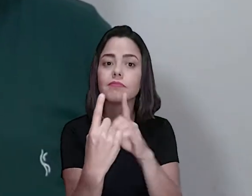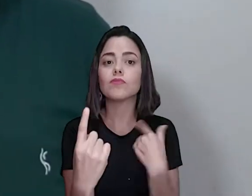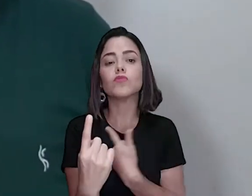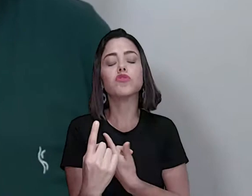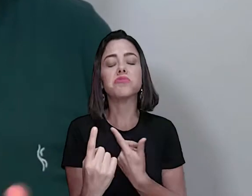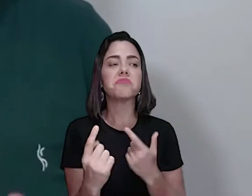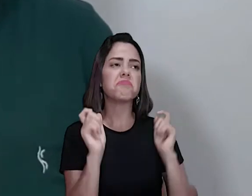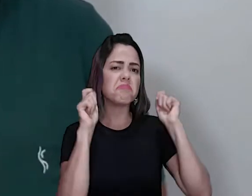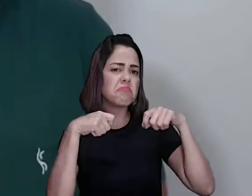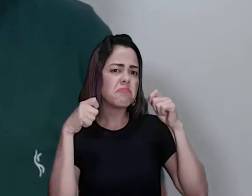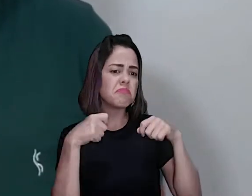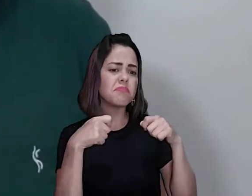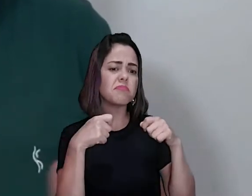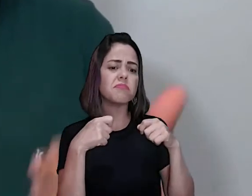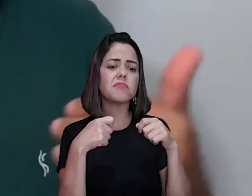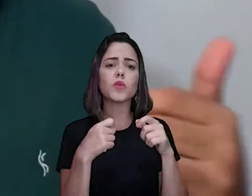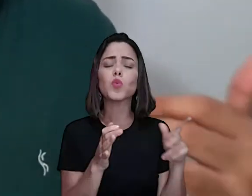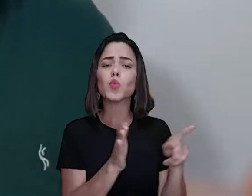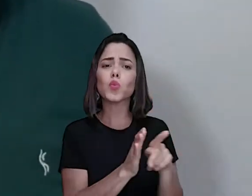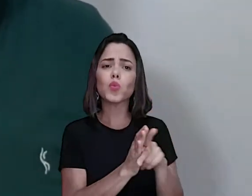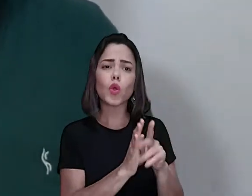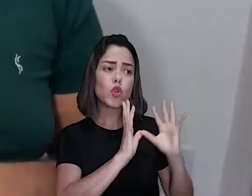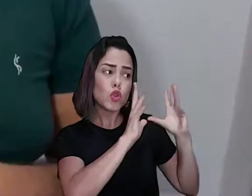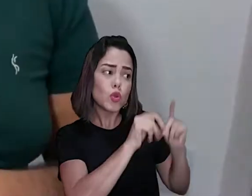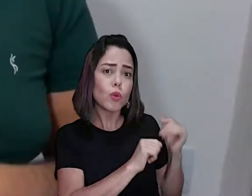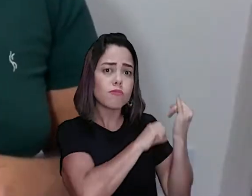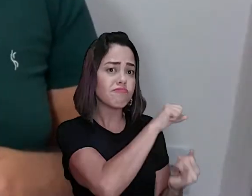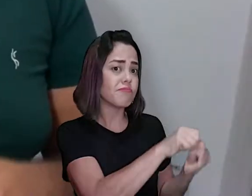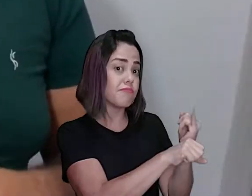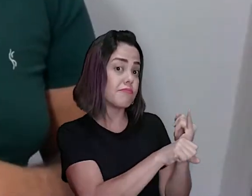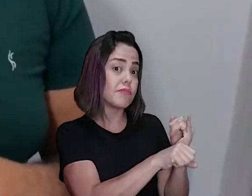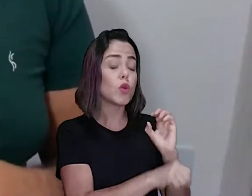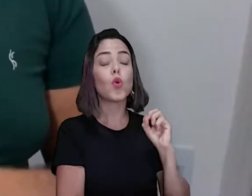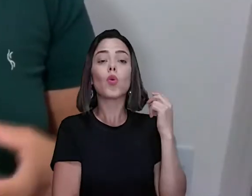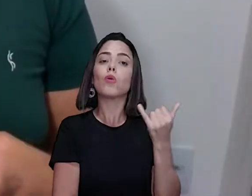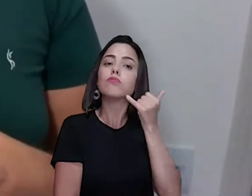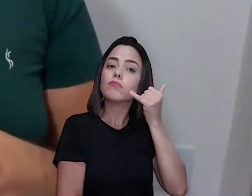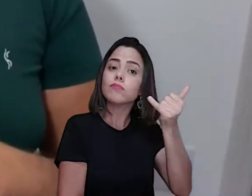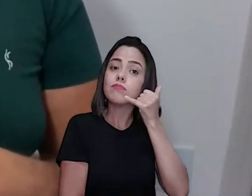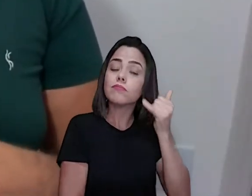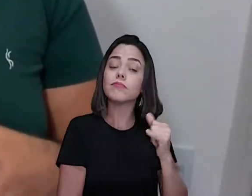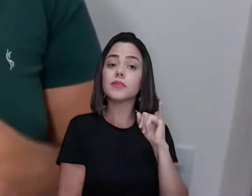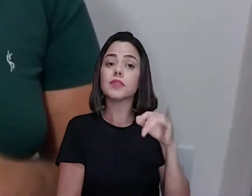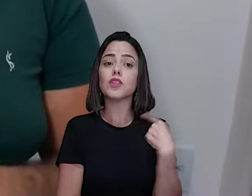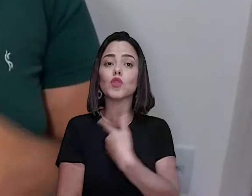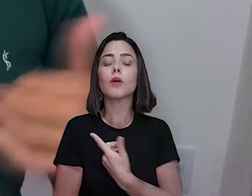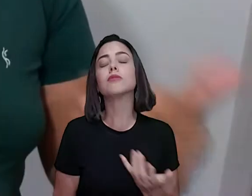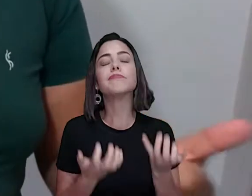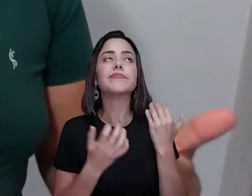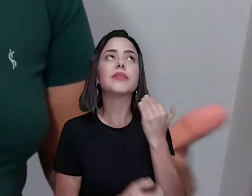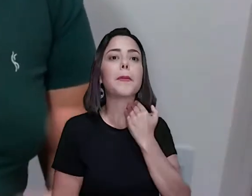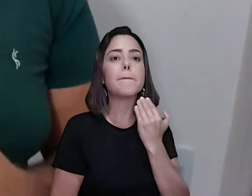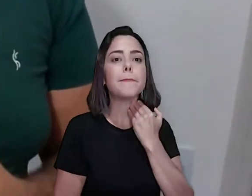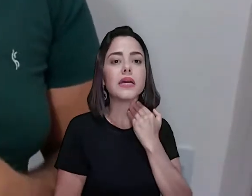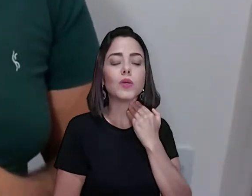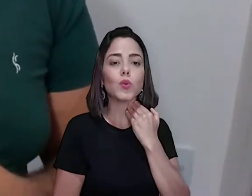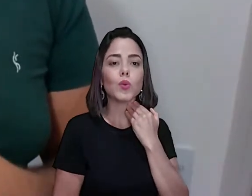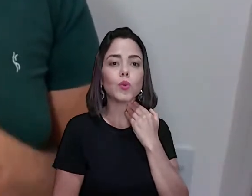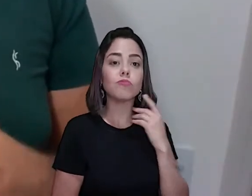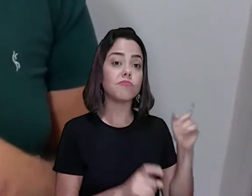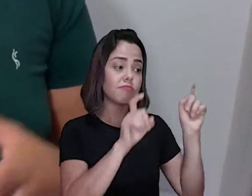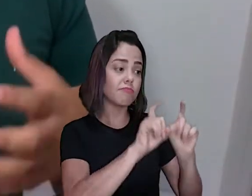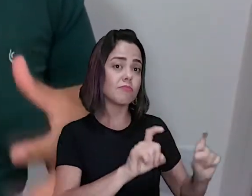está satisfeito com o atendimento exclusivamente online ou só por telefone. Porque se a gente escolher um banco digital ou